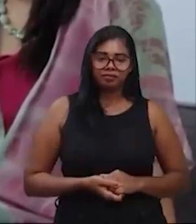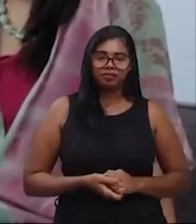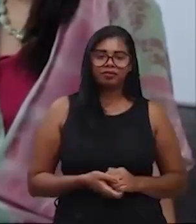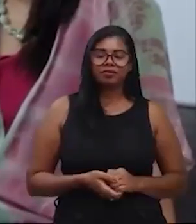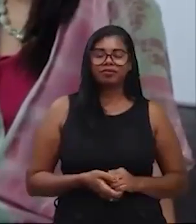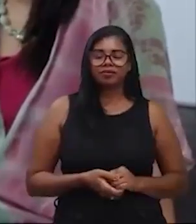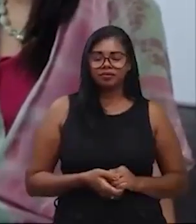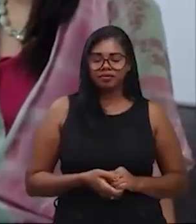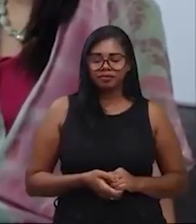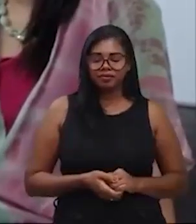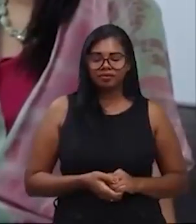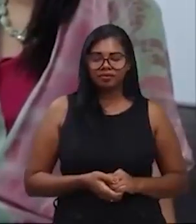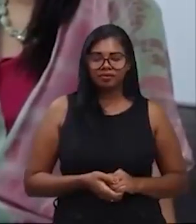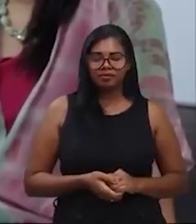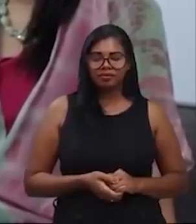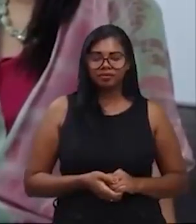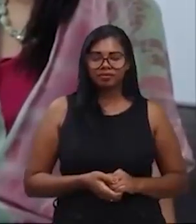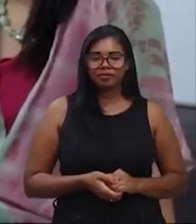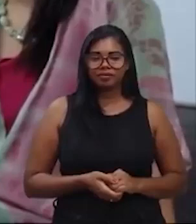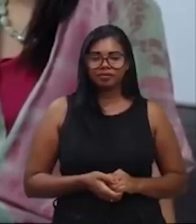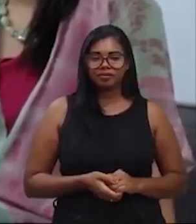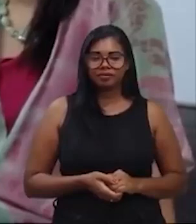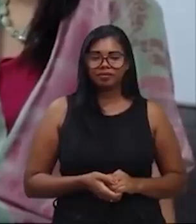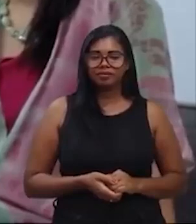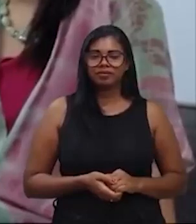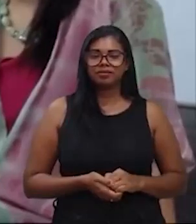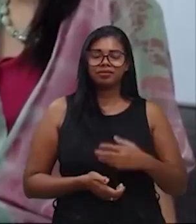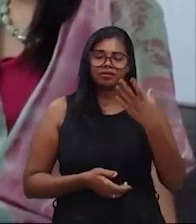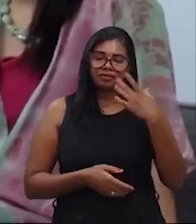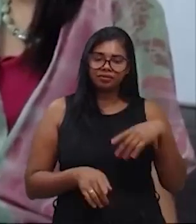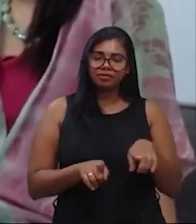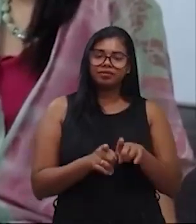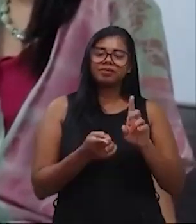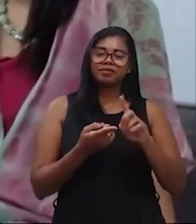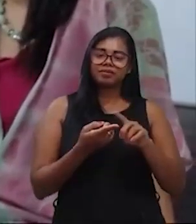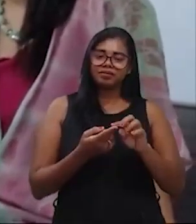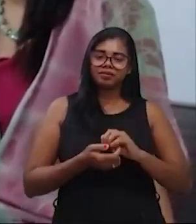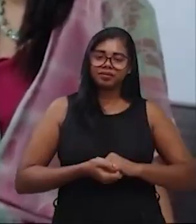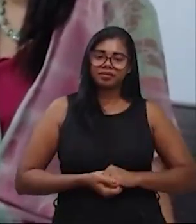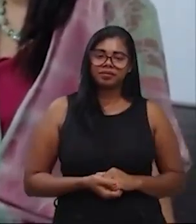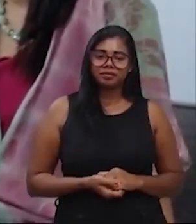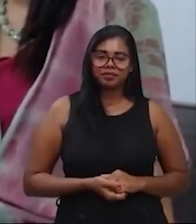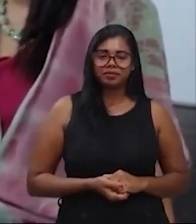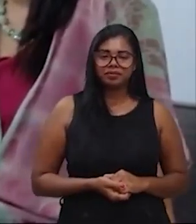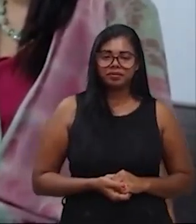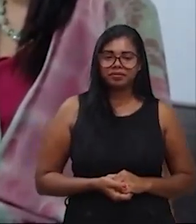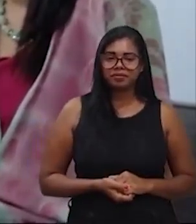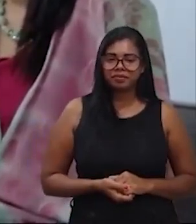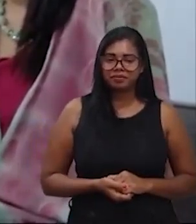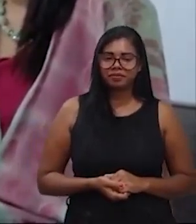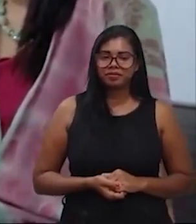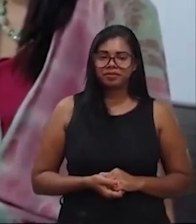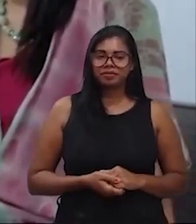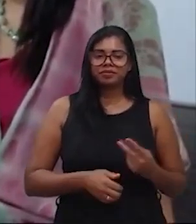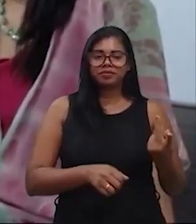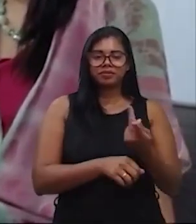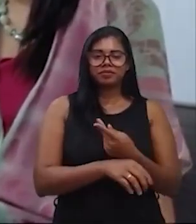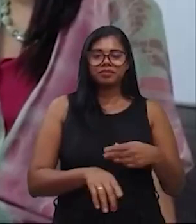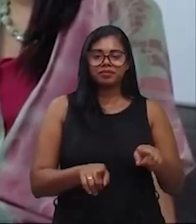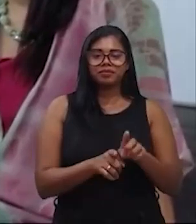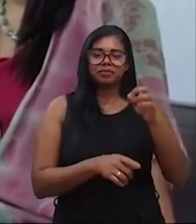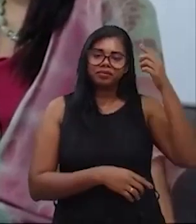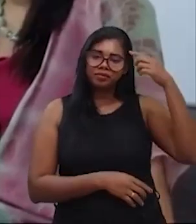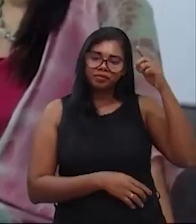né? Botar mesmo a mão ali na massa. Na massa, A gente não se distanciar, né? Isso. A gente procurar espaço e tempo